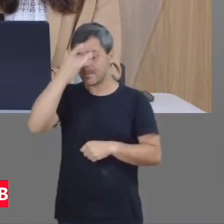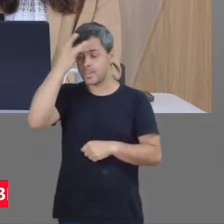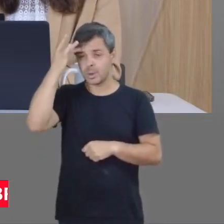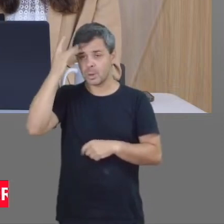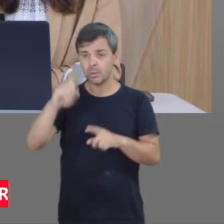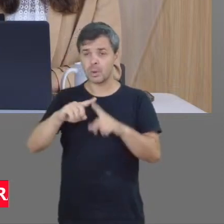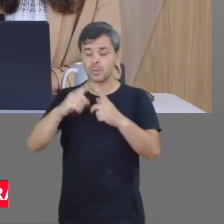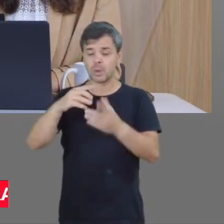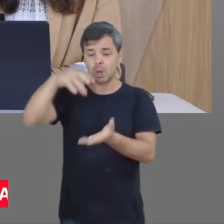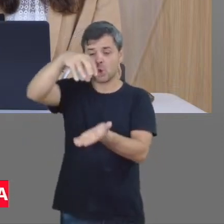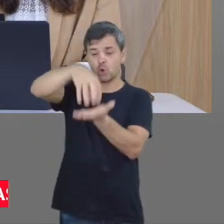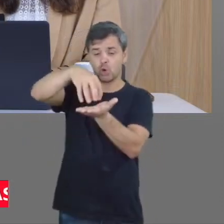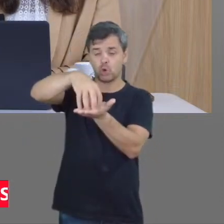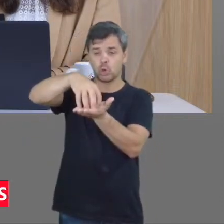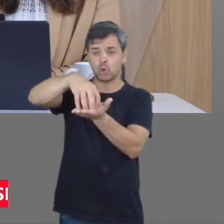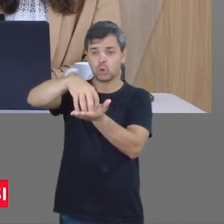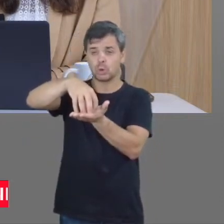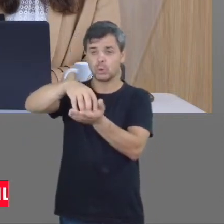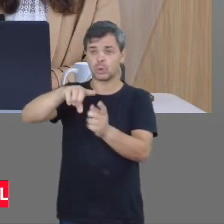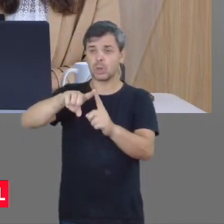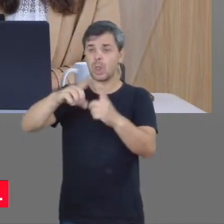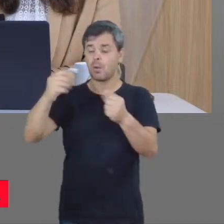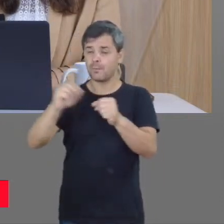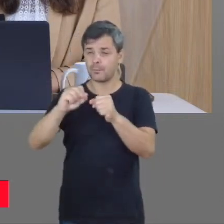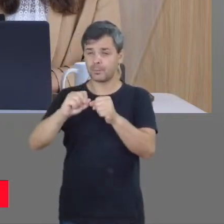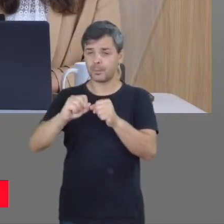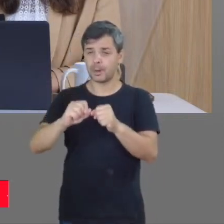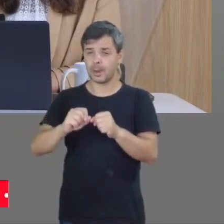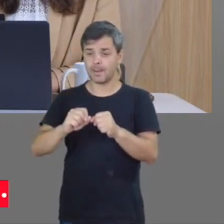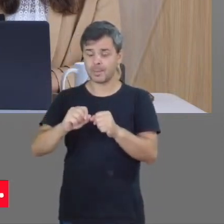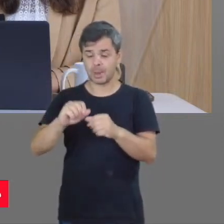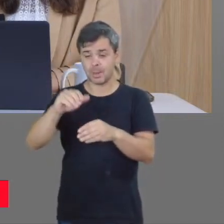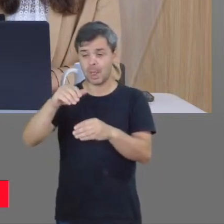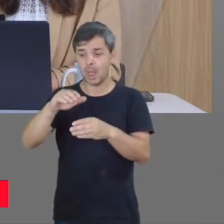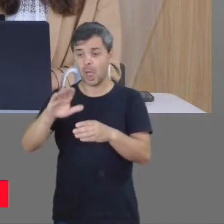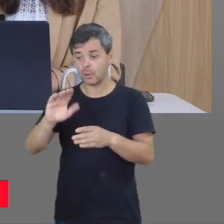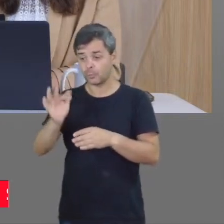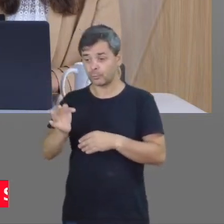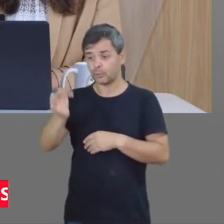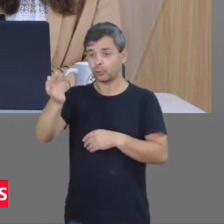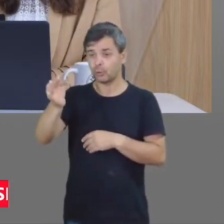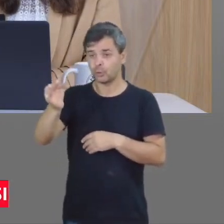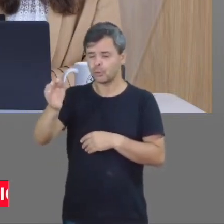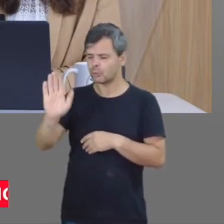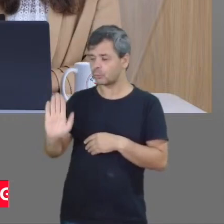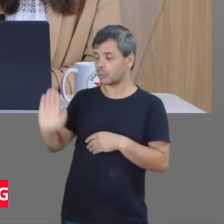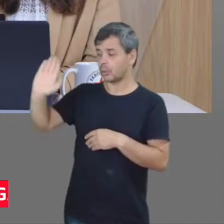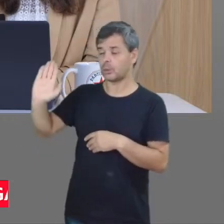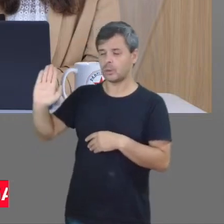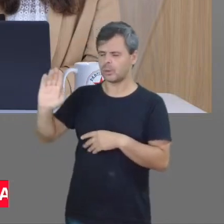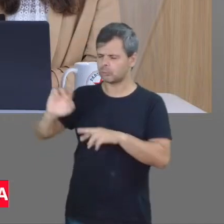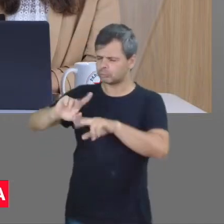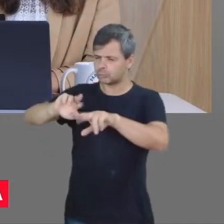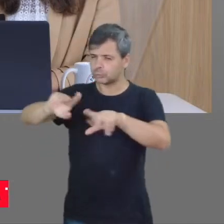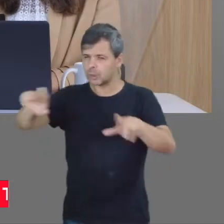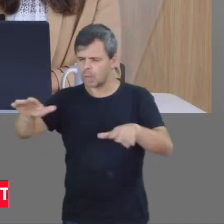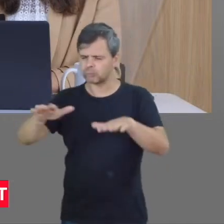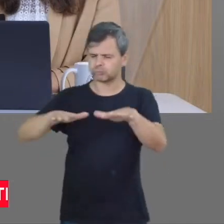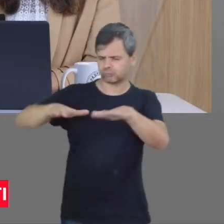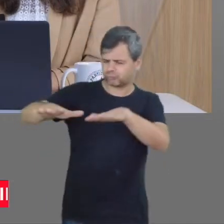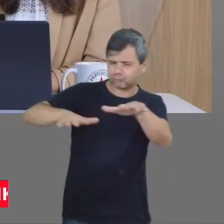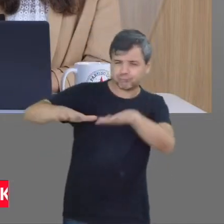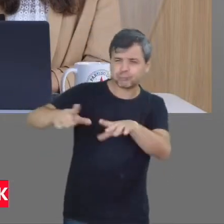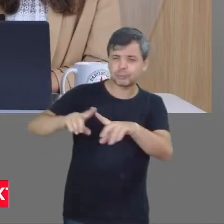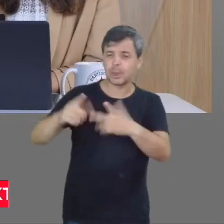é um centro de convenção. Foi o lançamento da pré-candidatura e já foi super diverso,